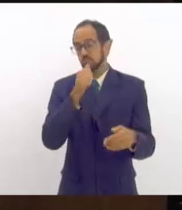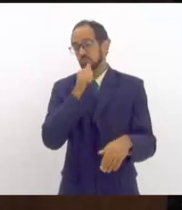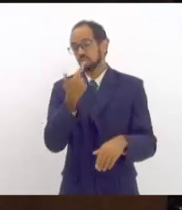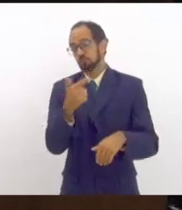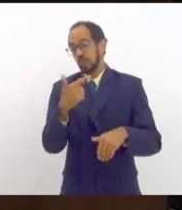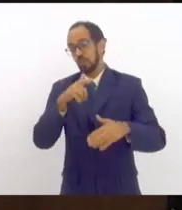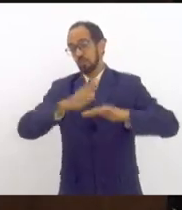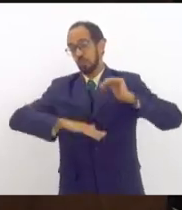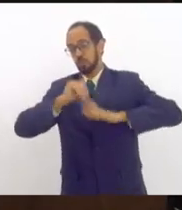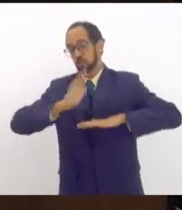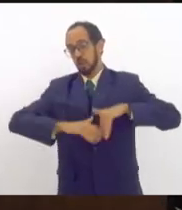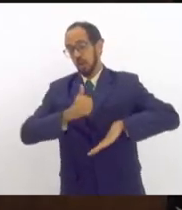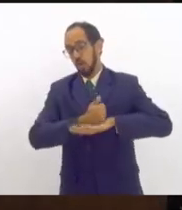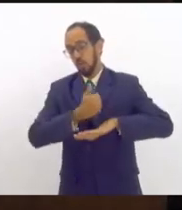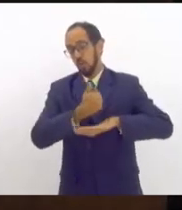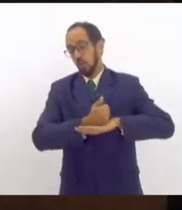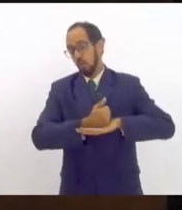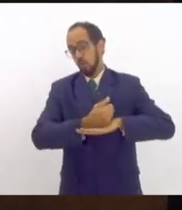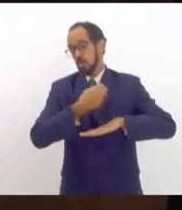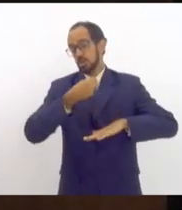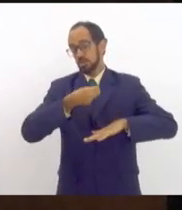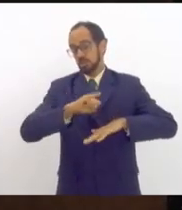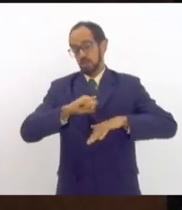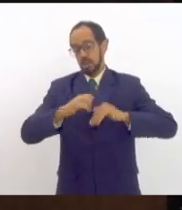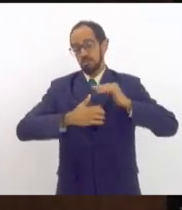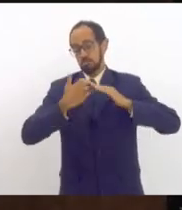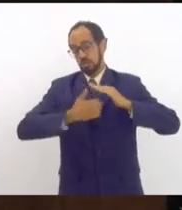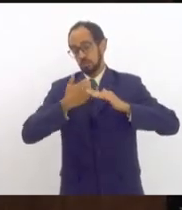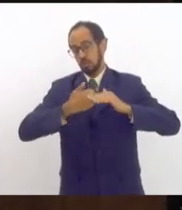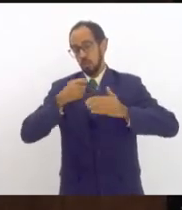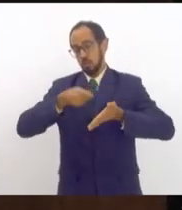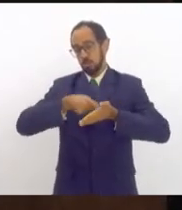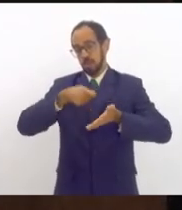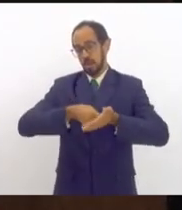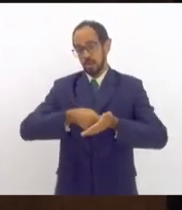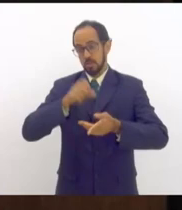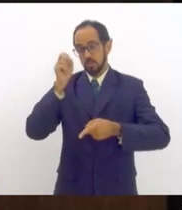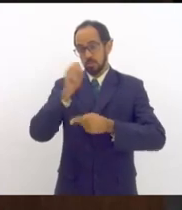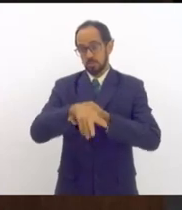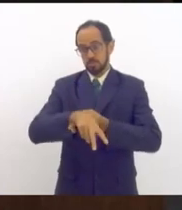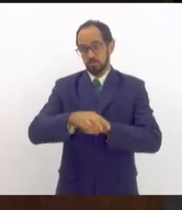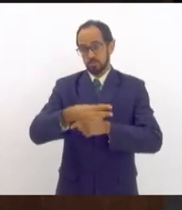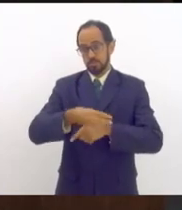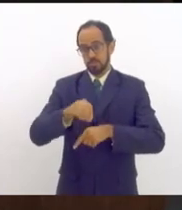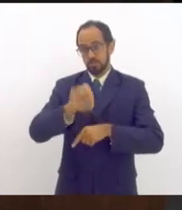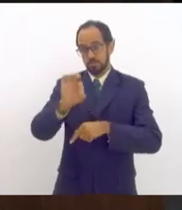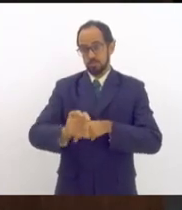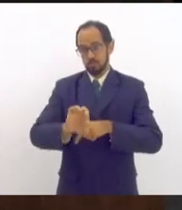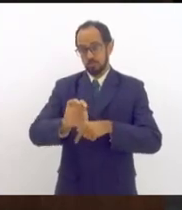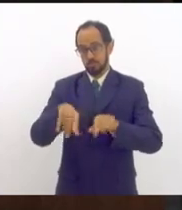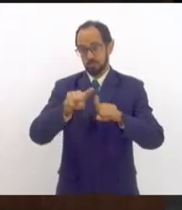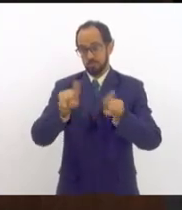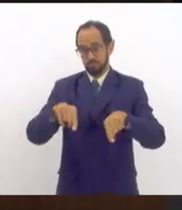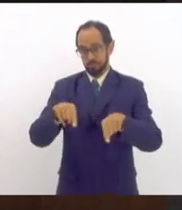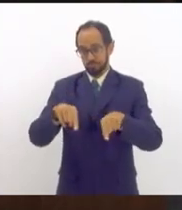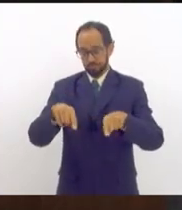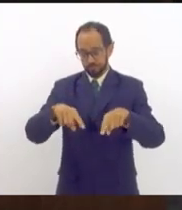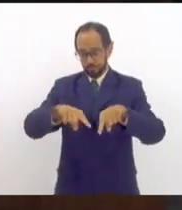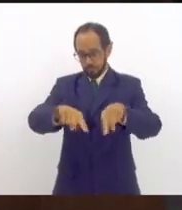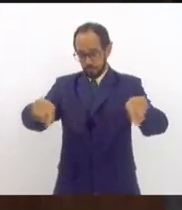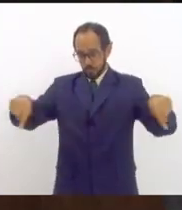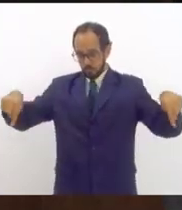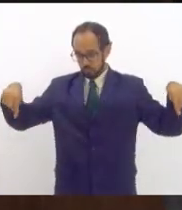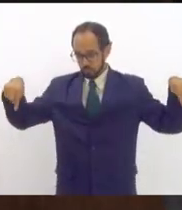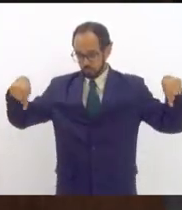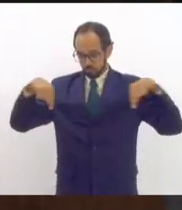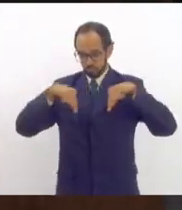segmento se ela empresa se a empresa for obrigada a contratar 30% dos funcionários naquela cidade ou naquele raio de 30 km